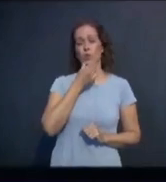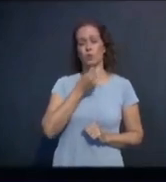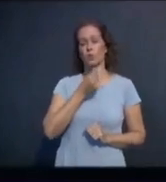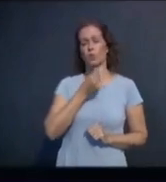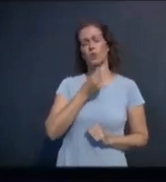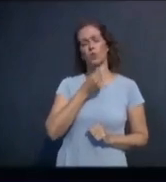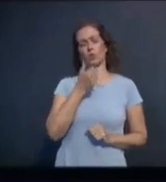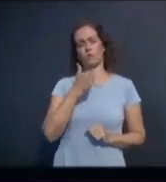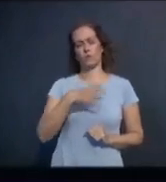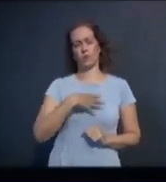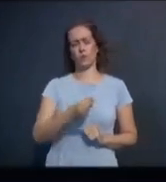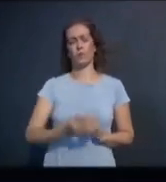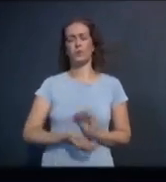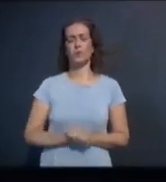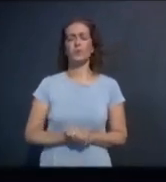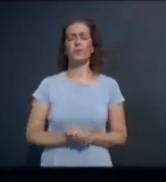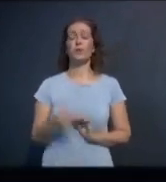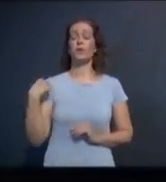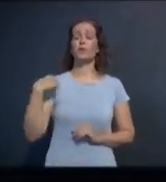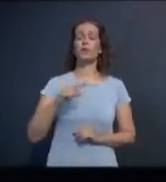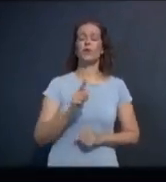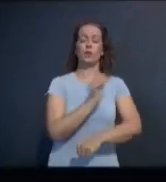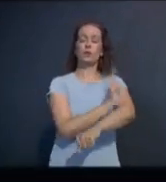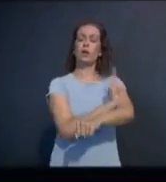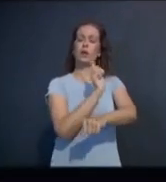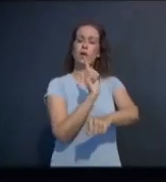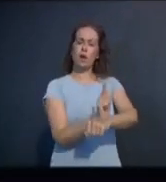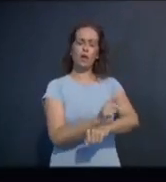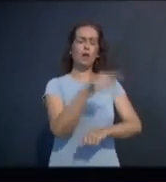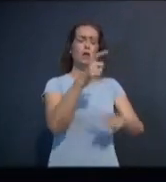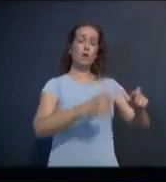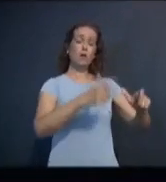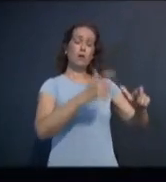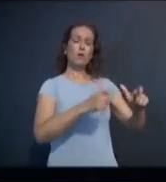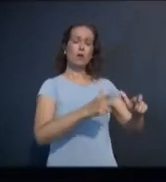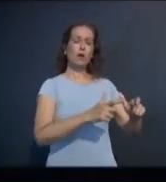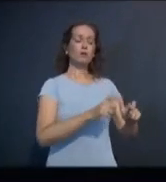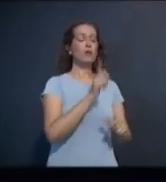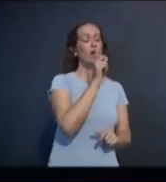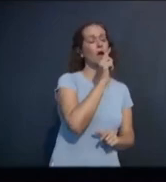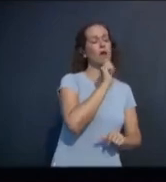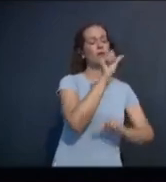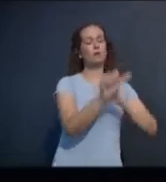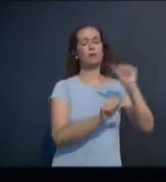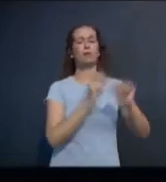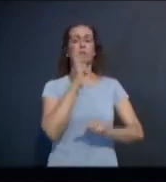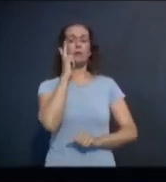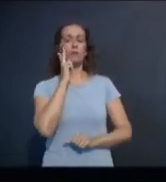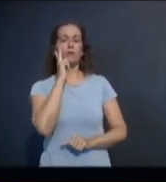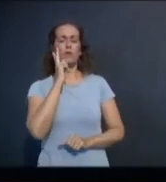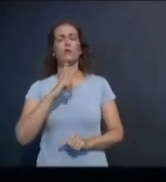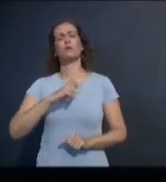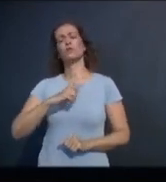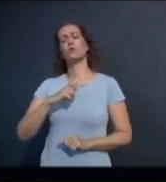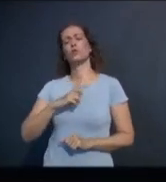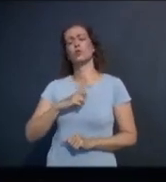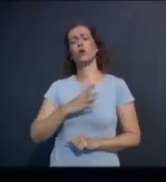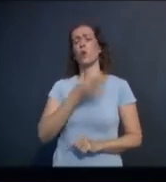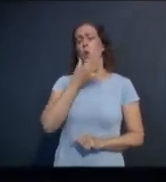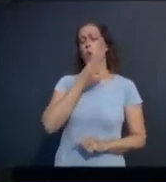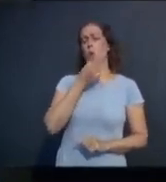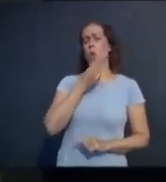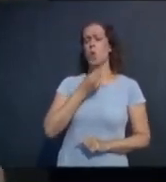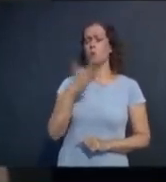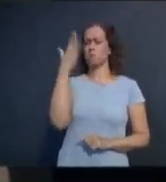da Galileia, onde da água fizera vinho. Ora havia um oficial do rei cujo filho estava doente em Cafarnaum. Tendo